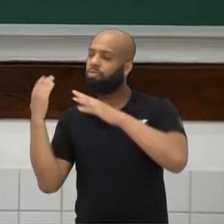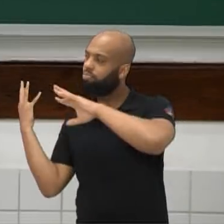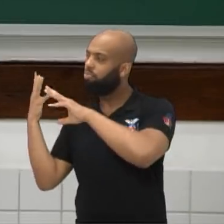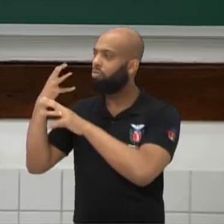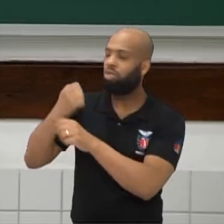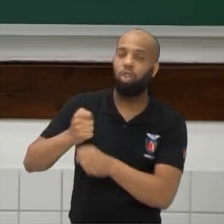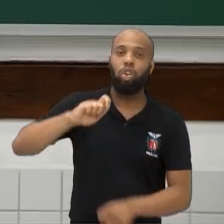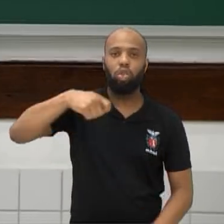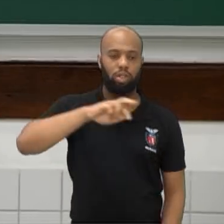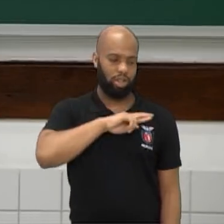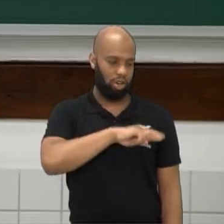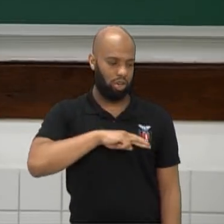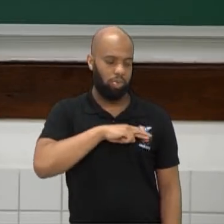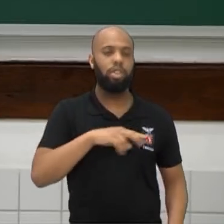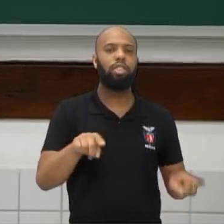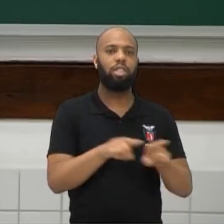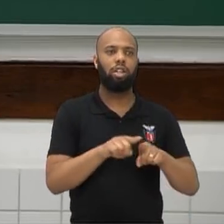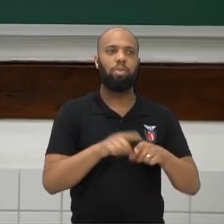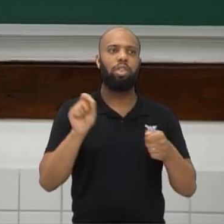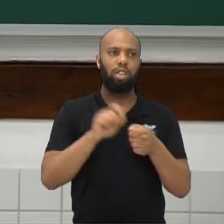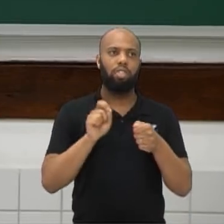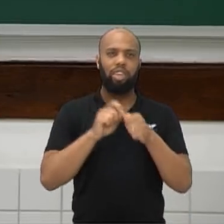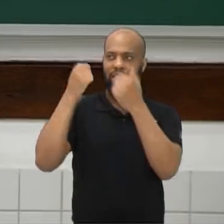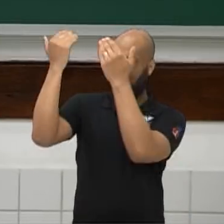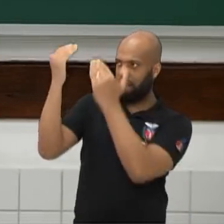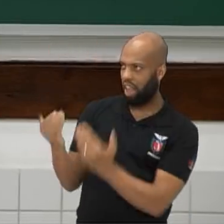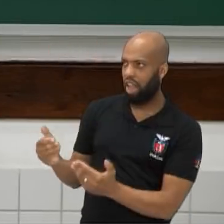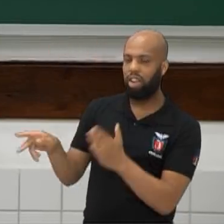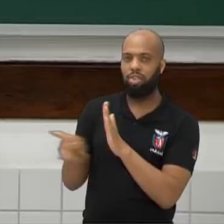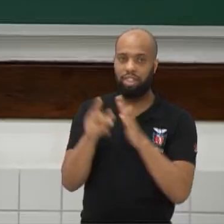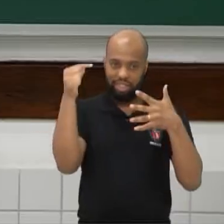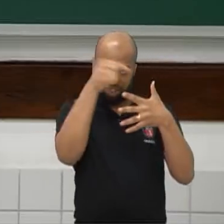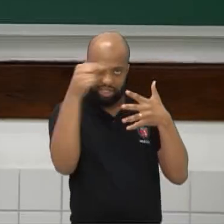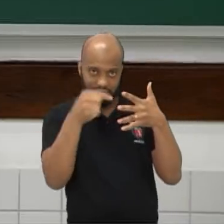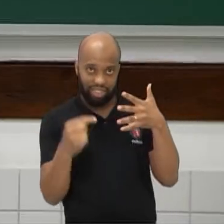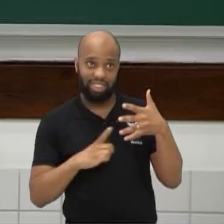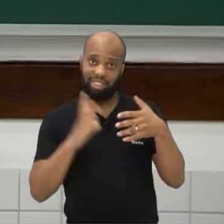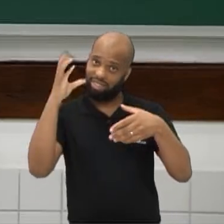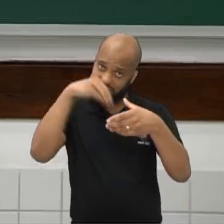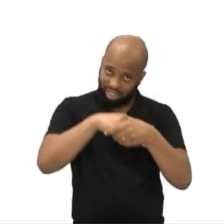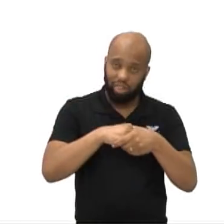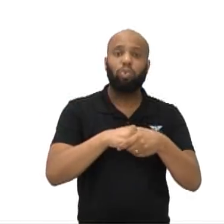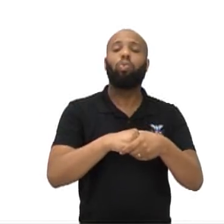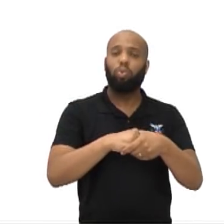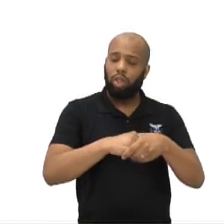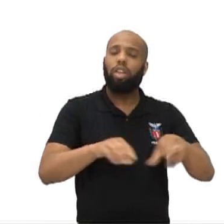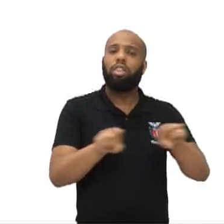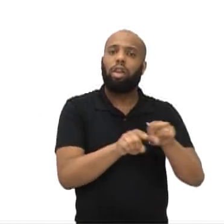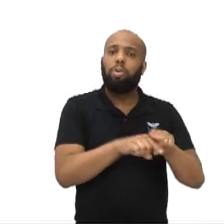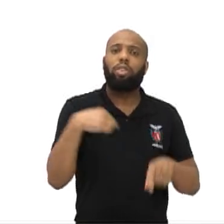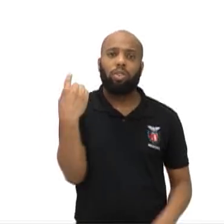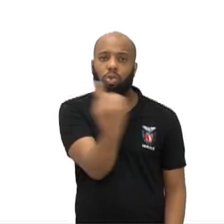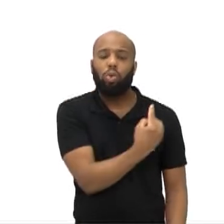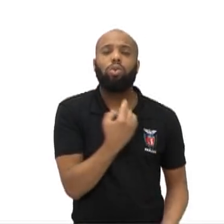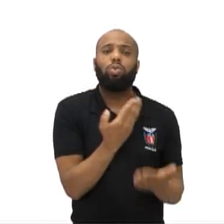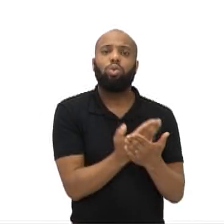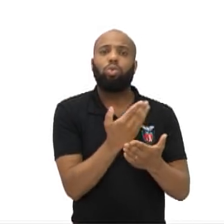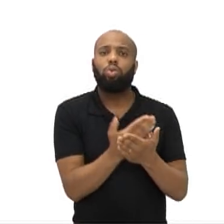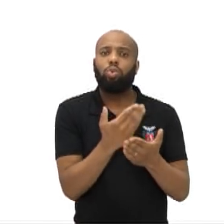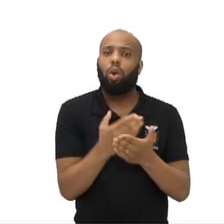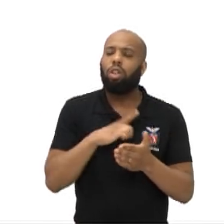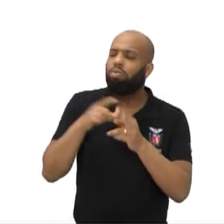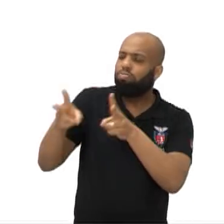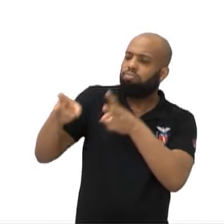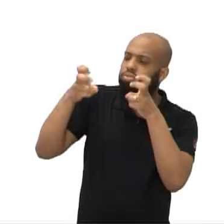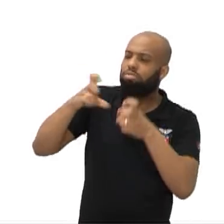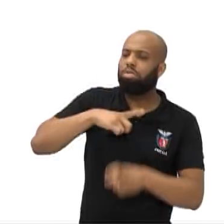questão do romance, a gente fez, né, uma análise dos elementos composicionais, né? Fizemos ali o reconhecimento